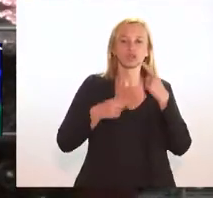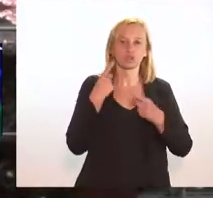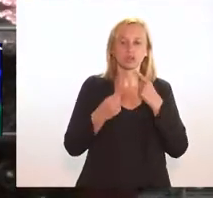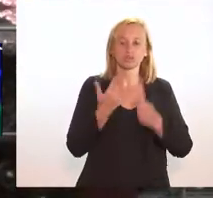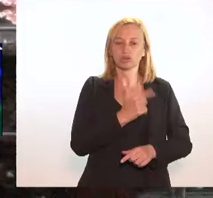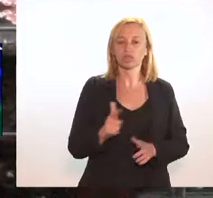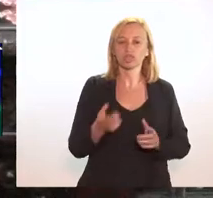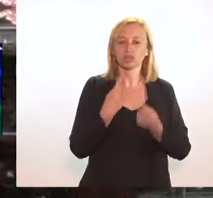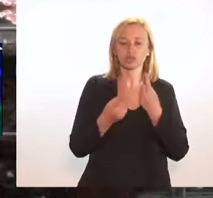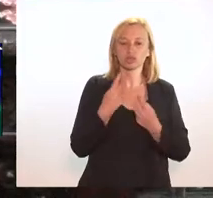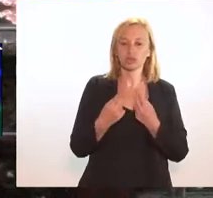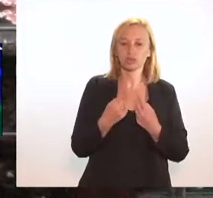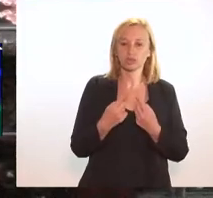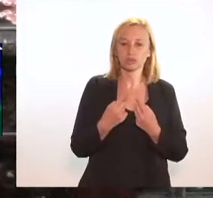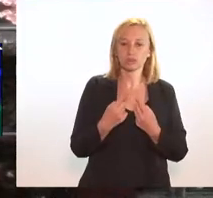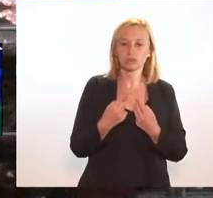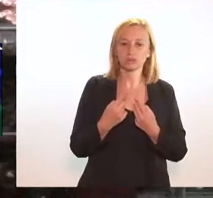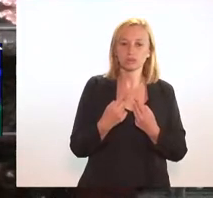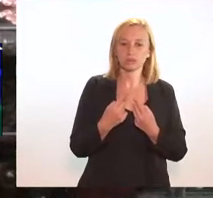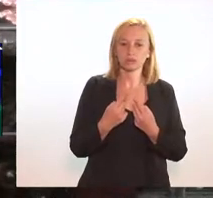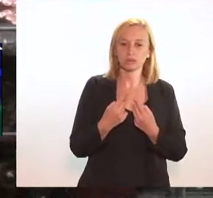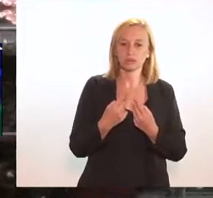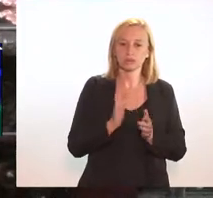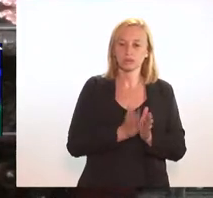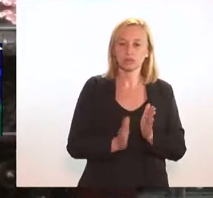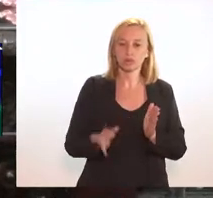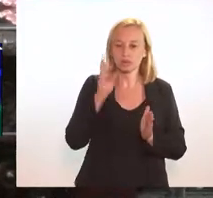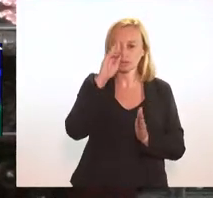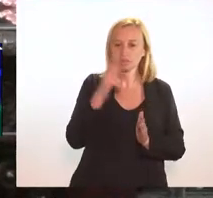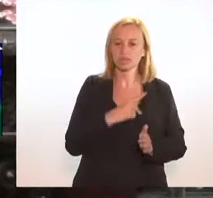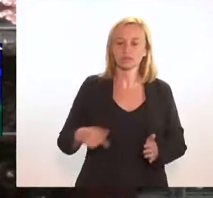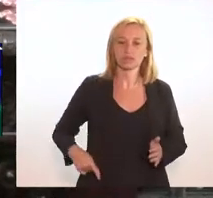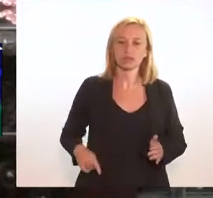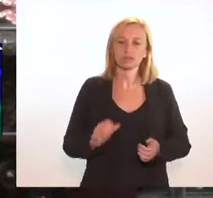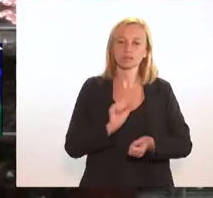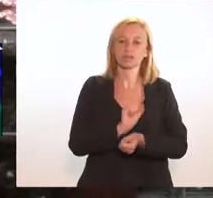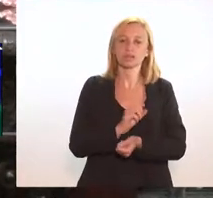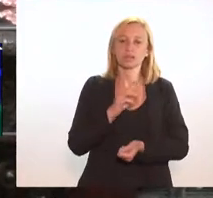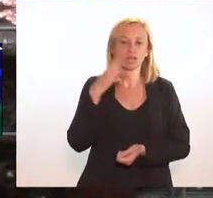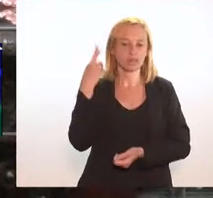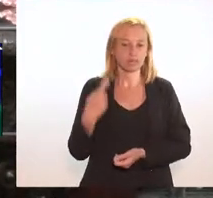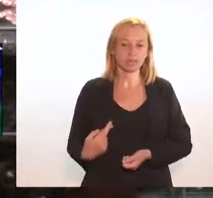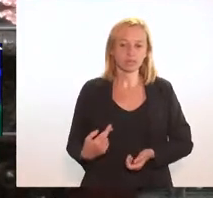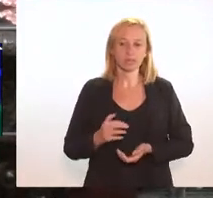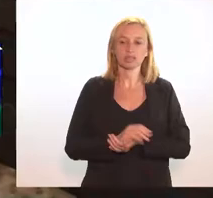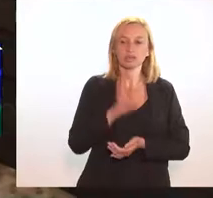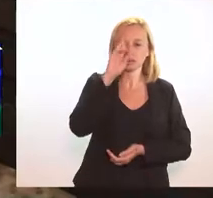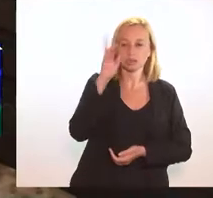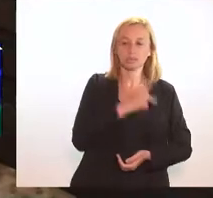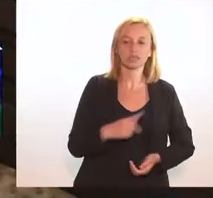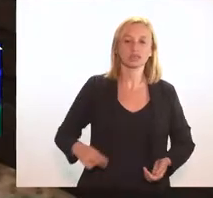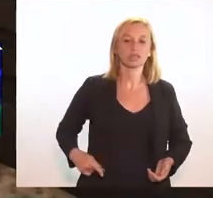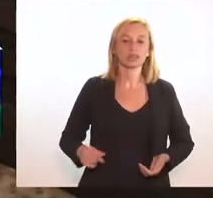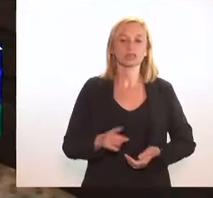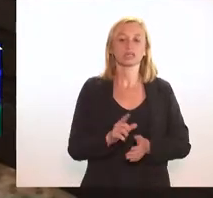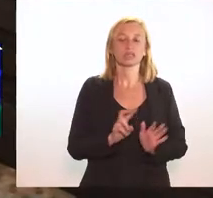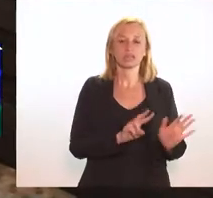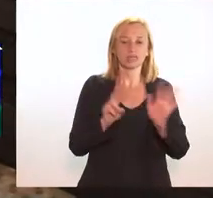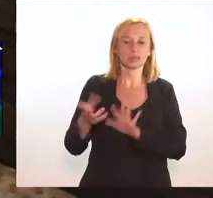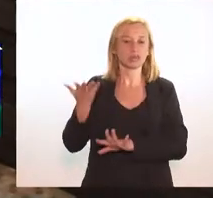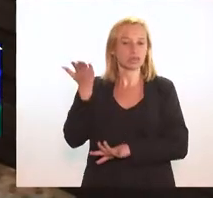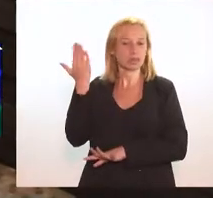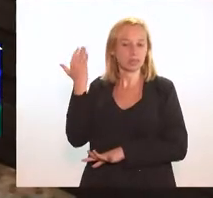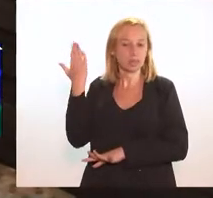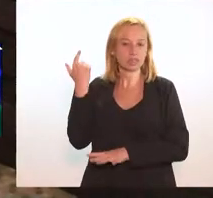discussão, não havendo que queira... Questão de ordem, senhor presidente. Questão de ordem, deputada Renata Souza. Senhor presidente, na semana passada,